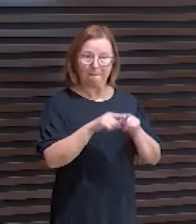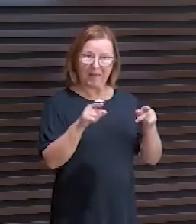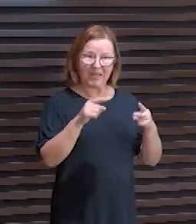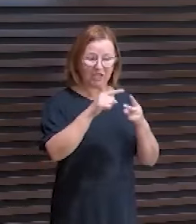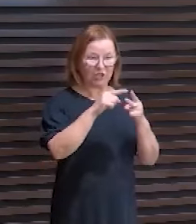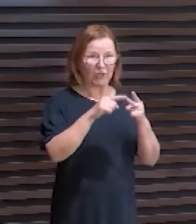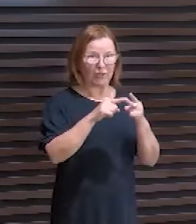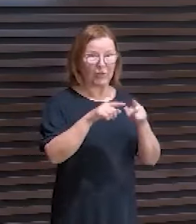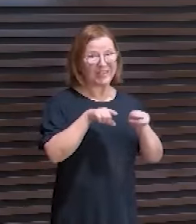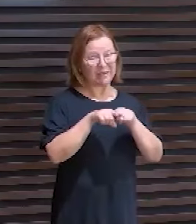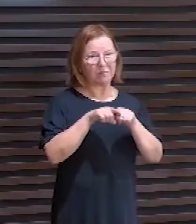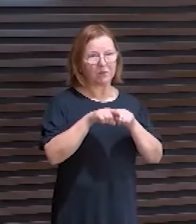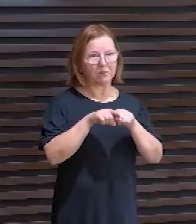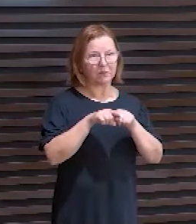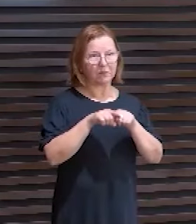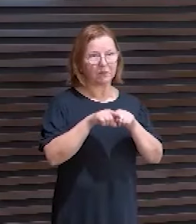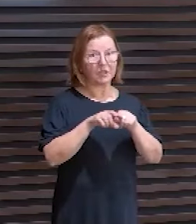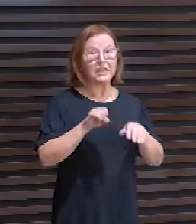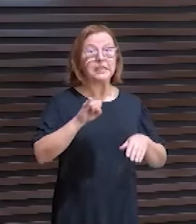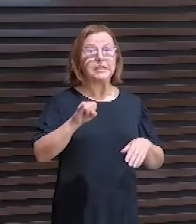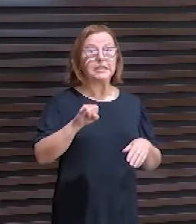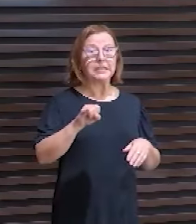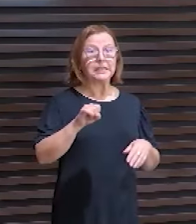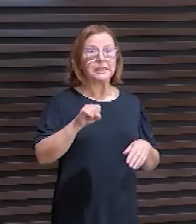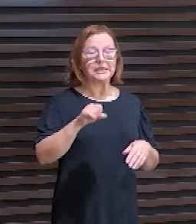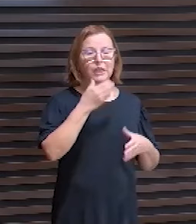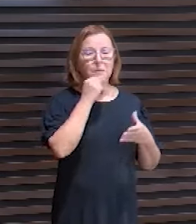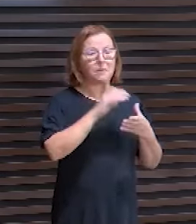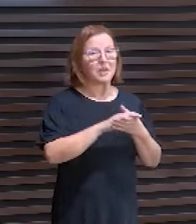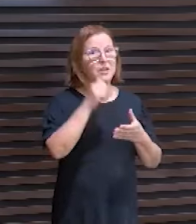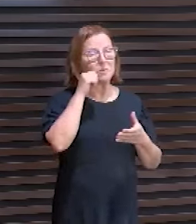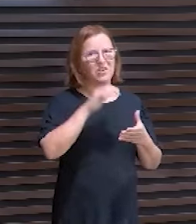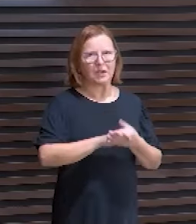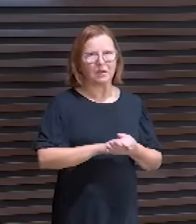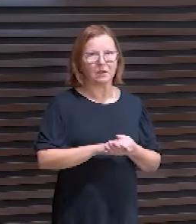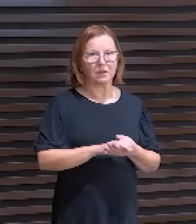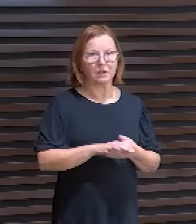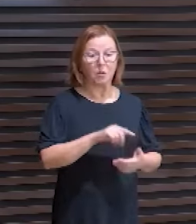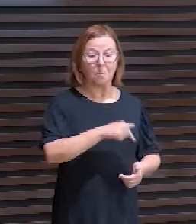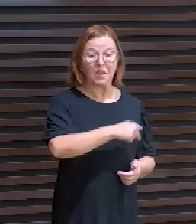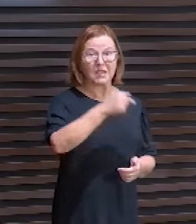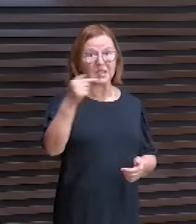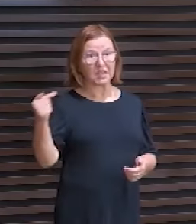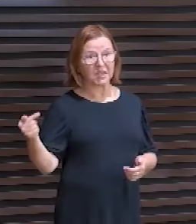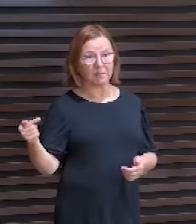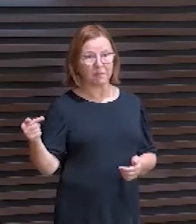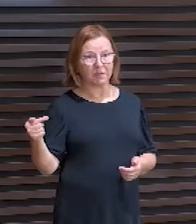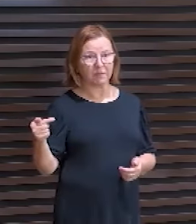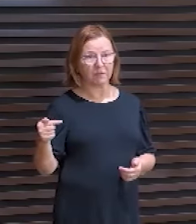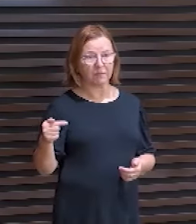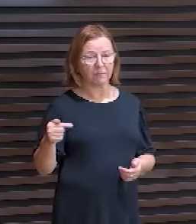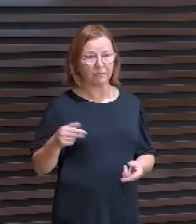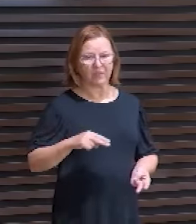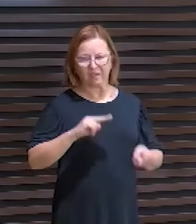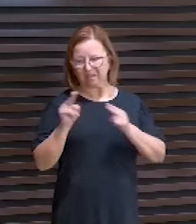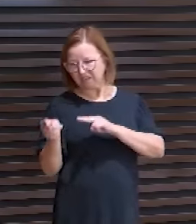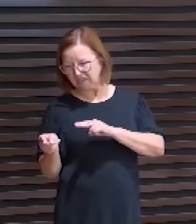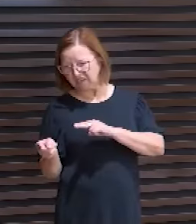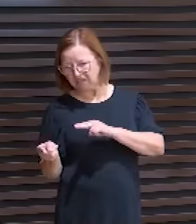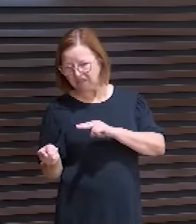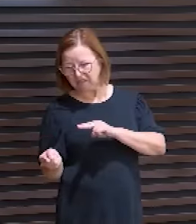e mulher Hum uma semana deita e